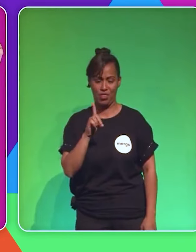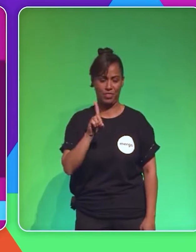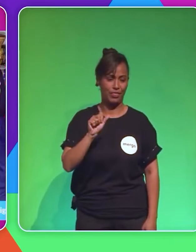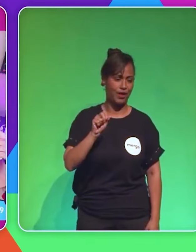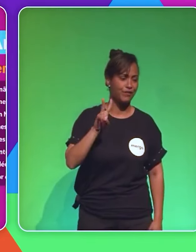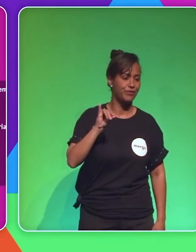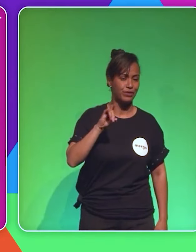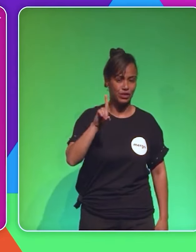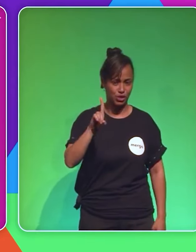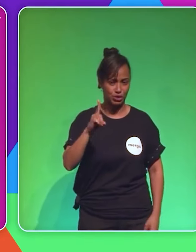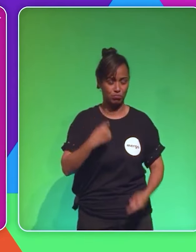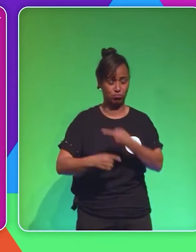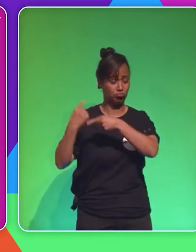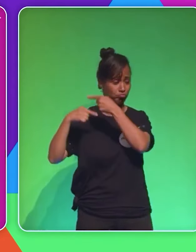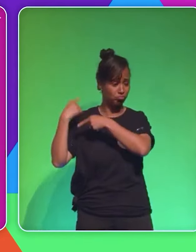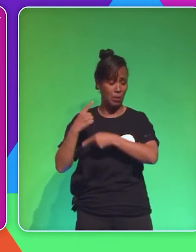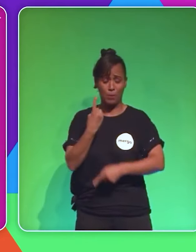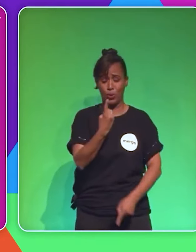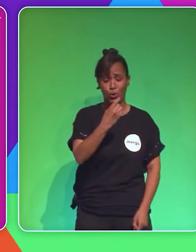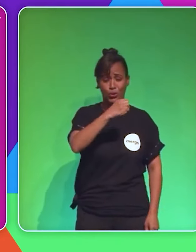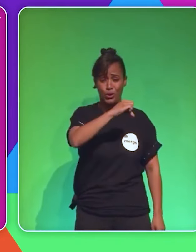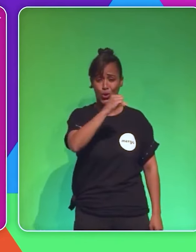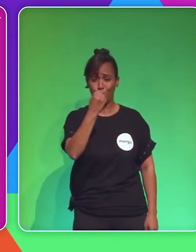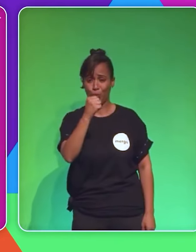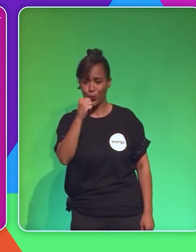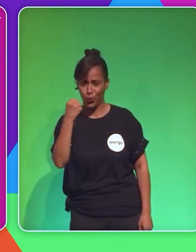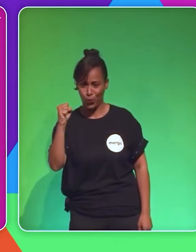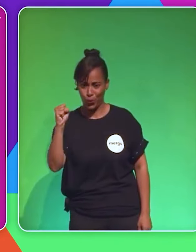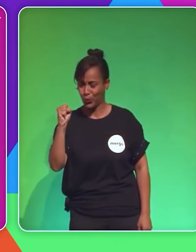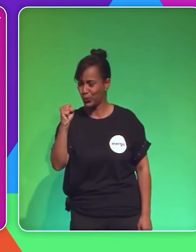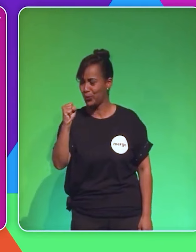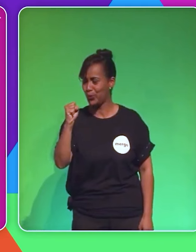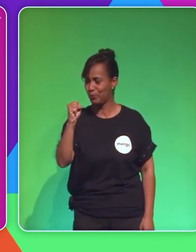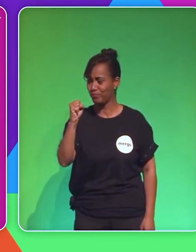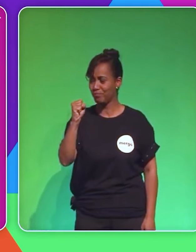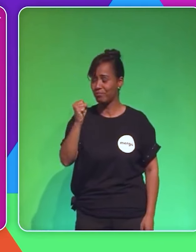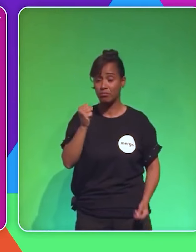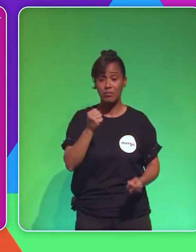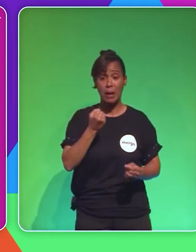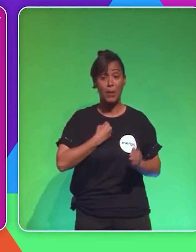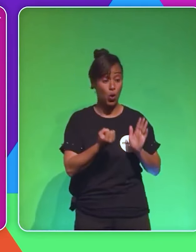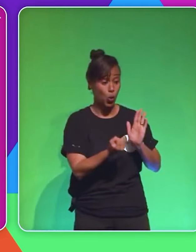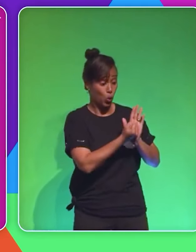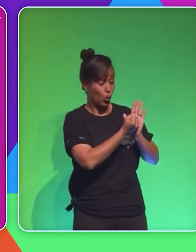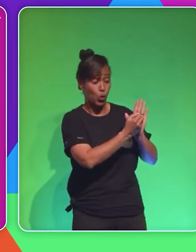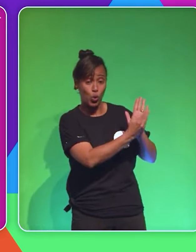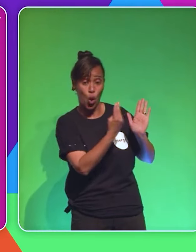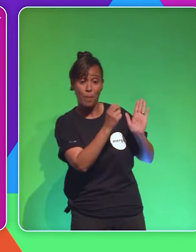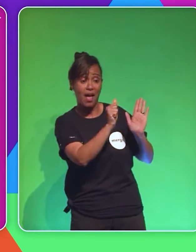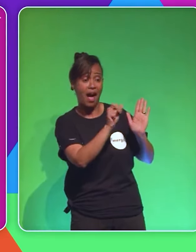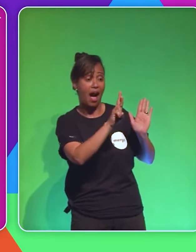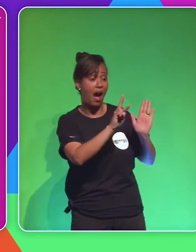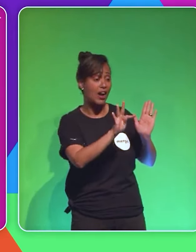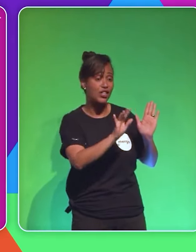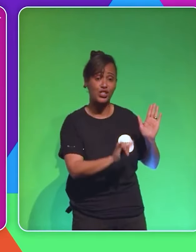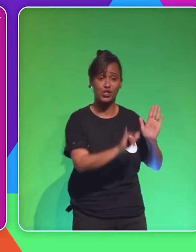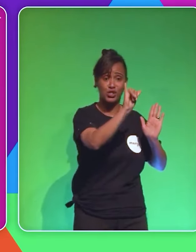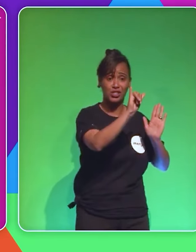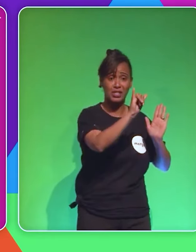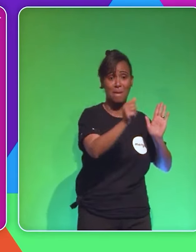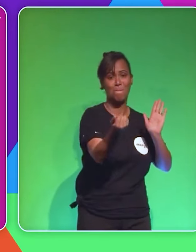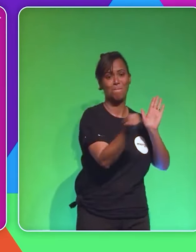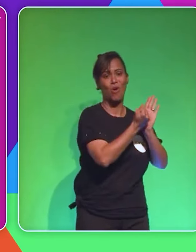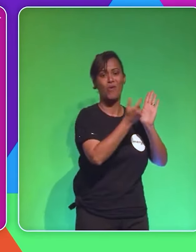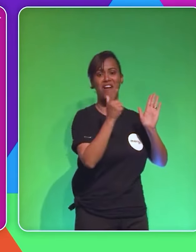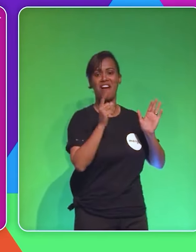nessa estrada da vida desde 1988 eu o nome arte não é meu mas eu consegui registrar quarta-feira liberou para mim acredita